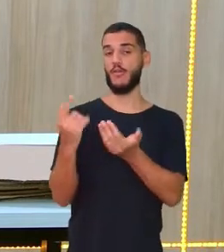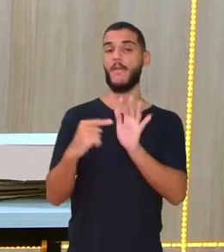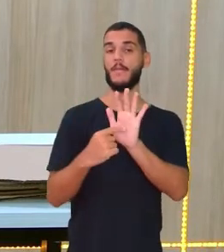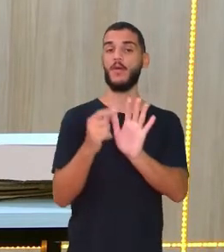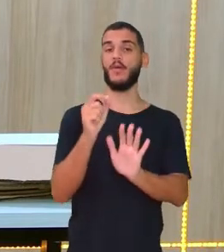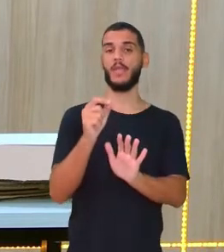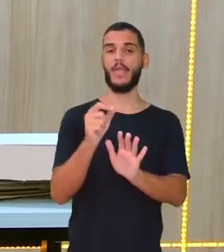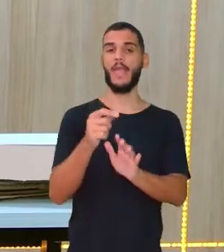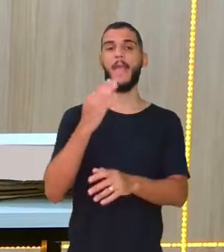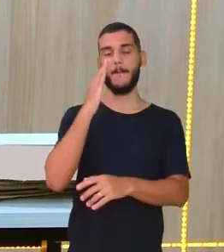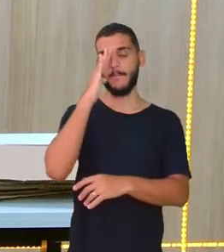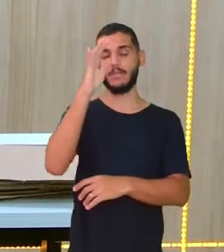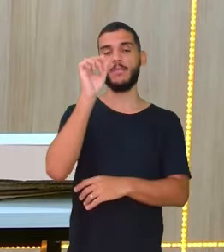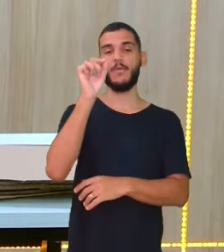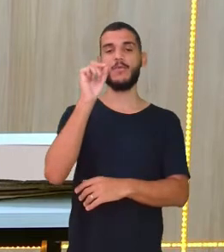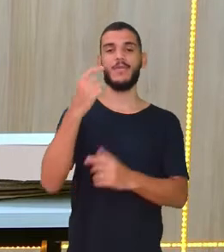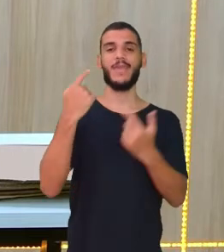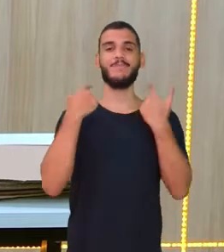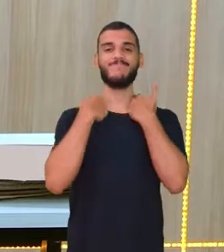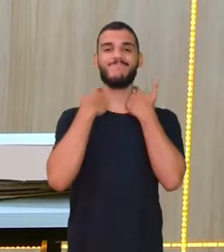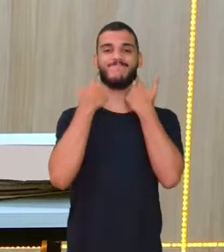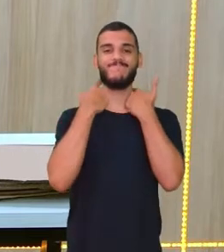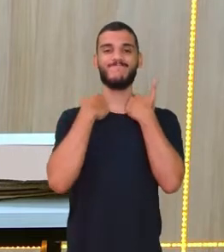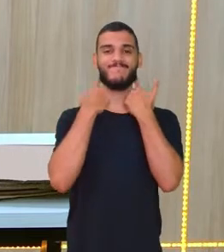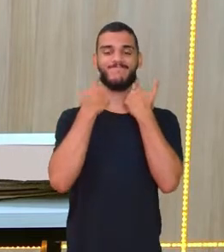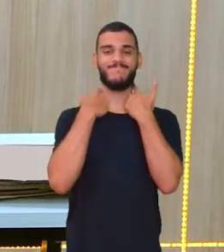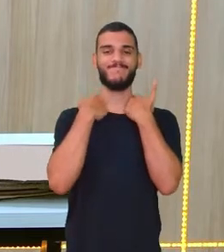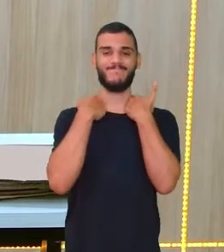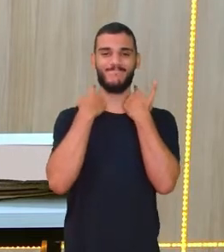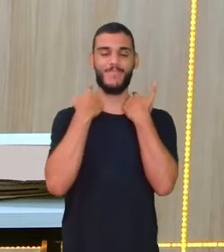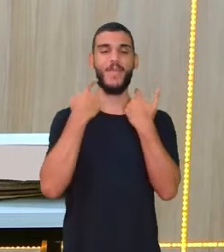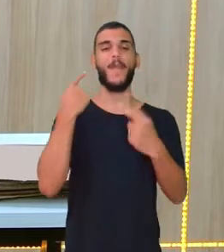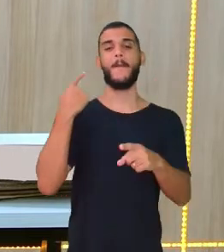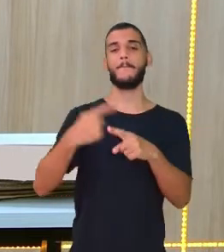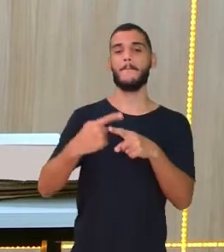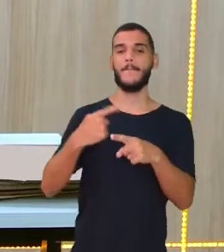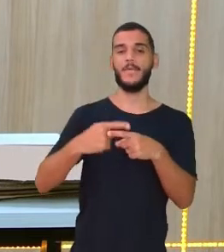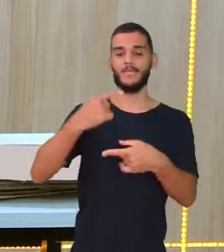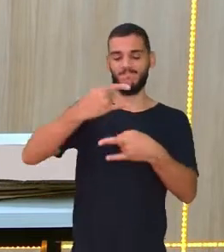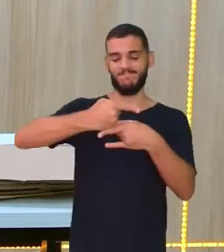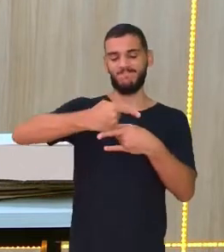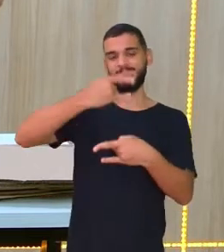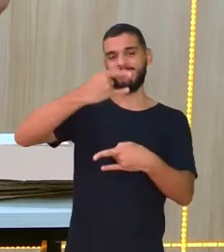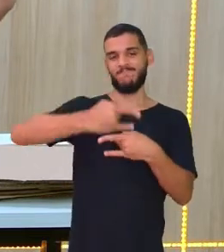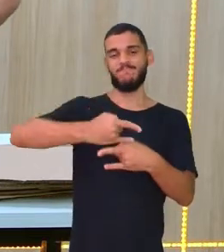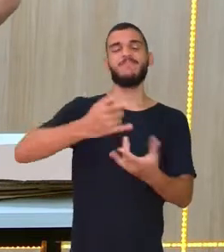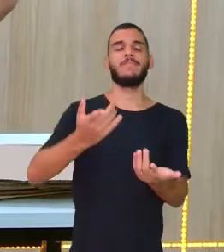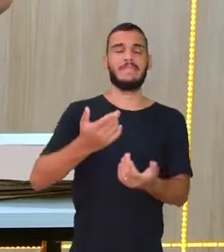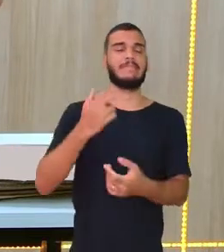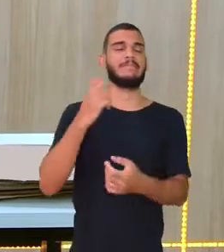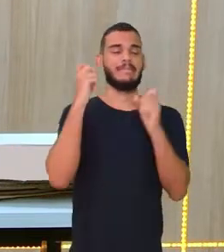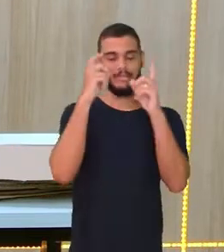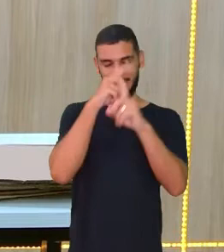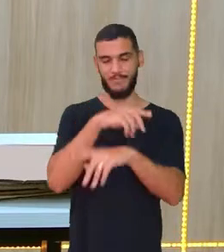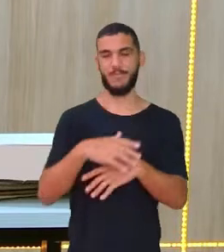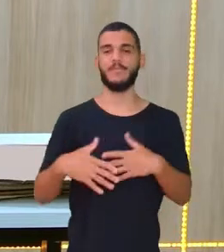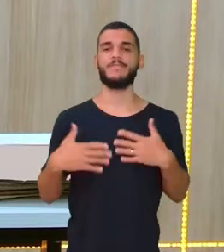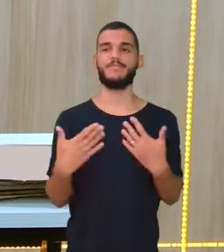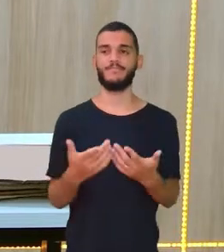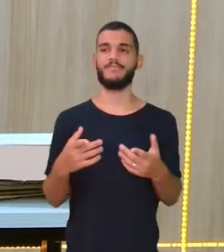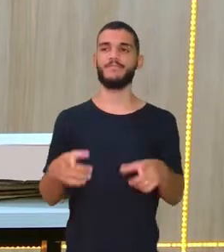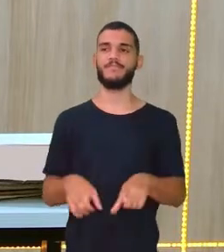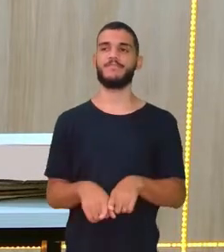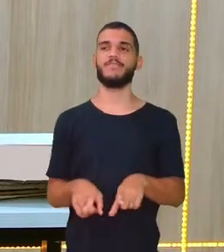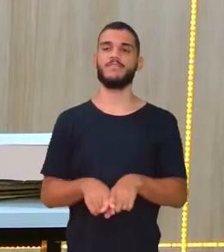principalmente no pescoço. A questão aí, esse pedacinho da coluna vertebral aí que forma o nosso pescoço. E